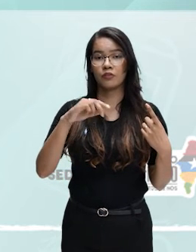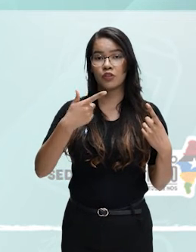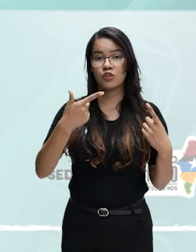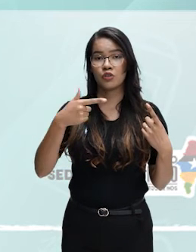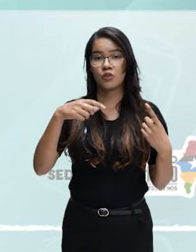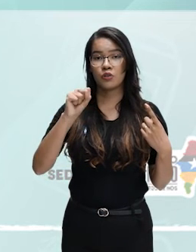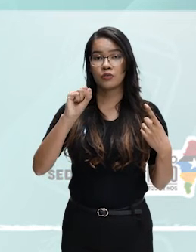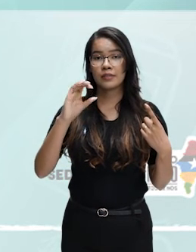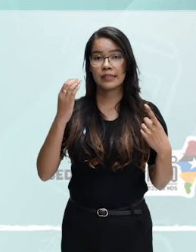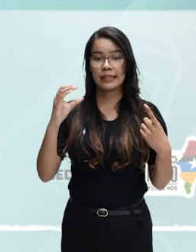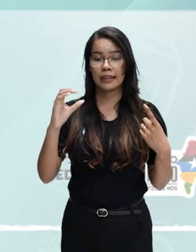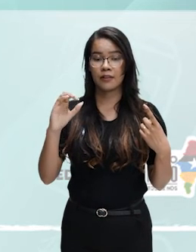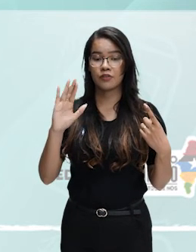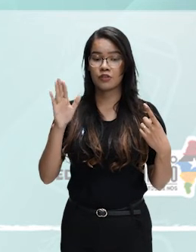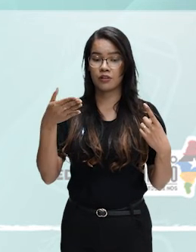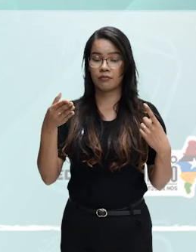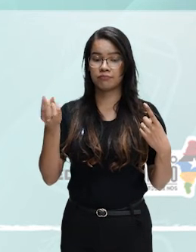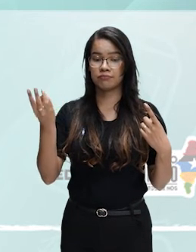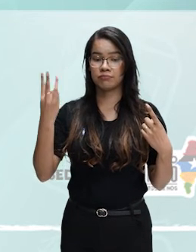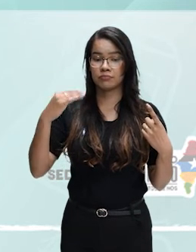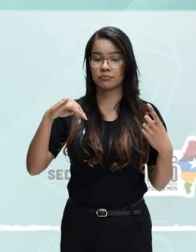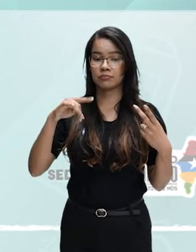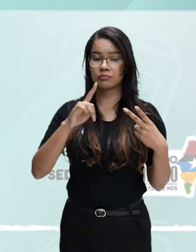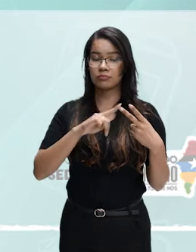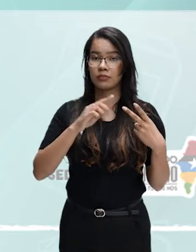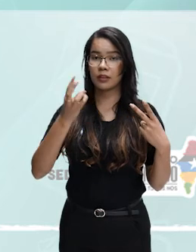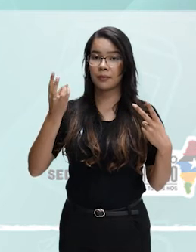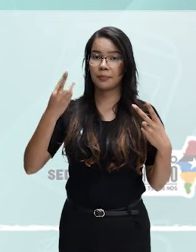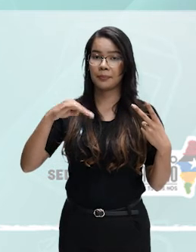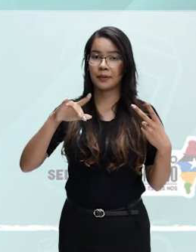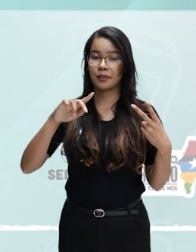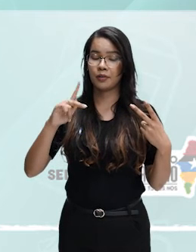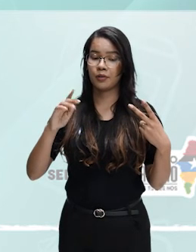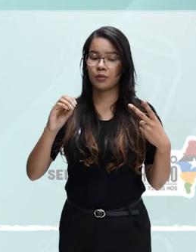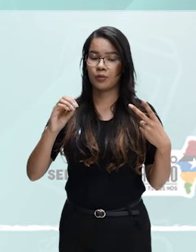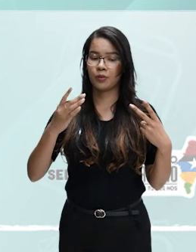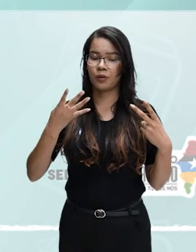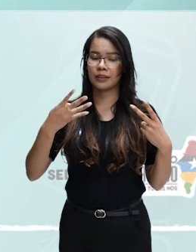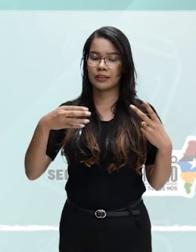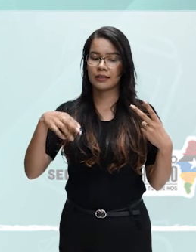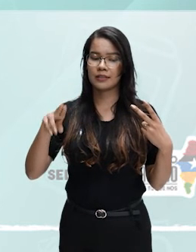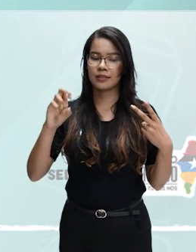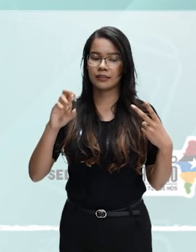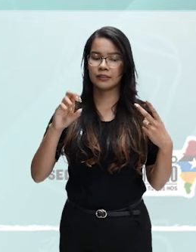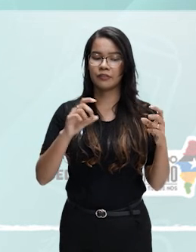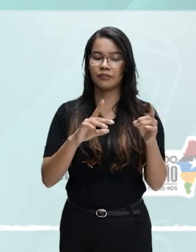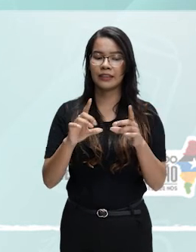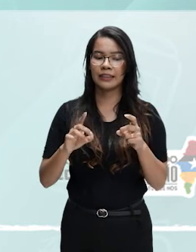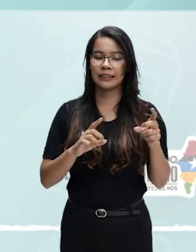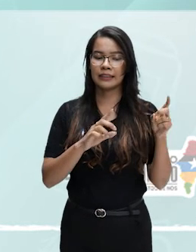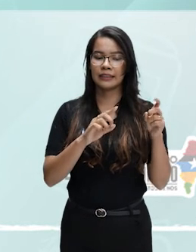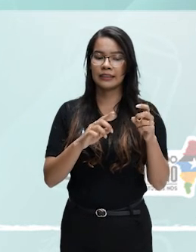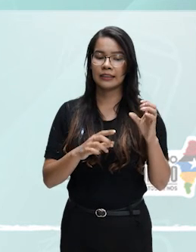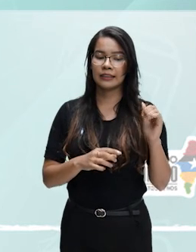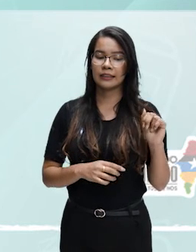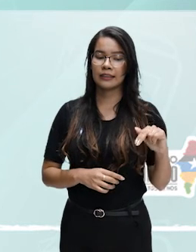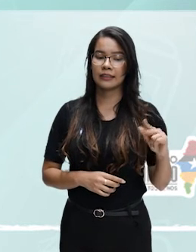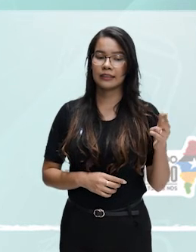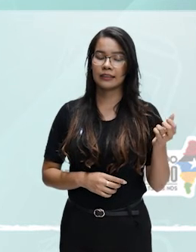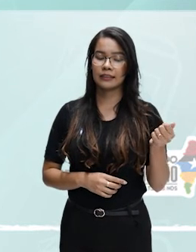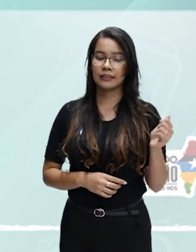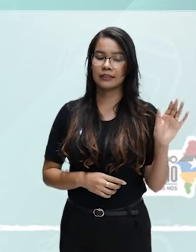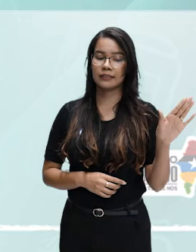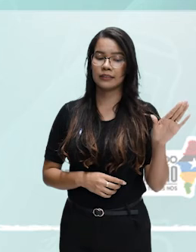o milho, 45 centavos de dólar. Preço de venda, cana, 42 centavos.